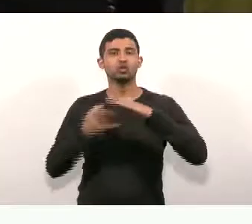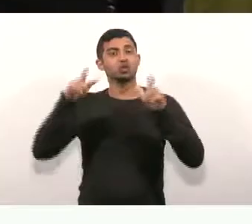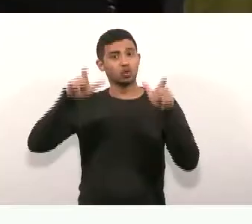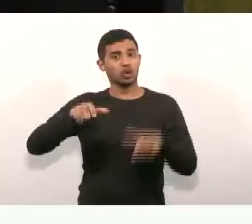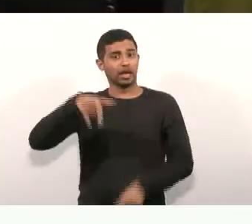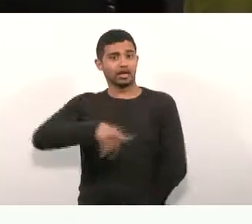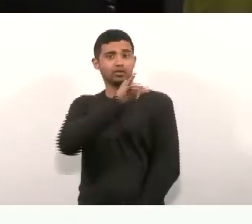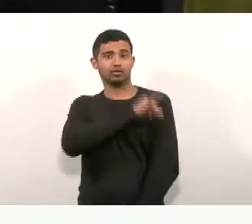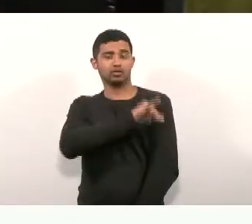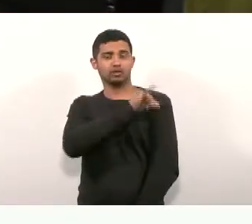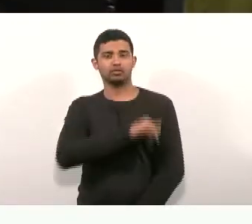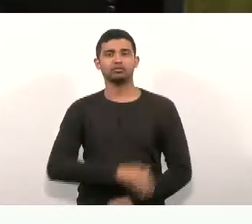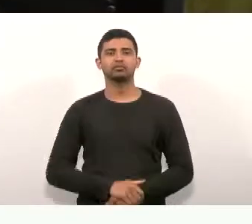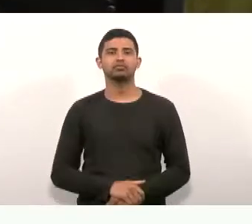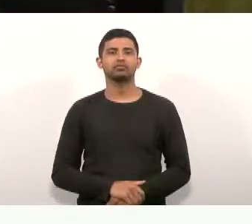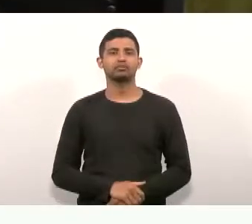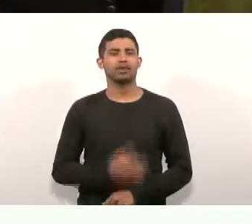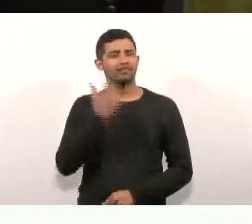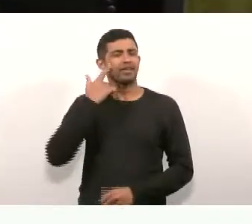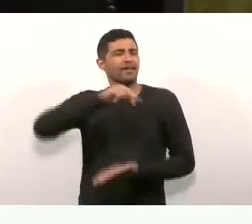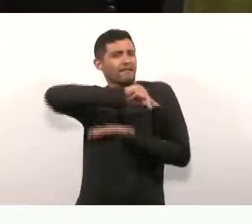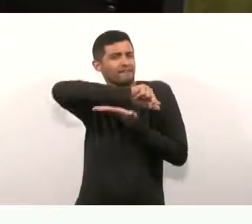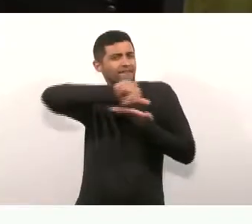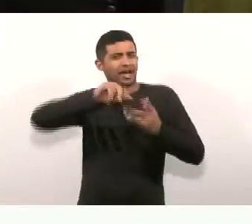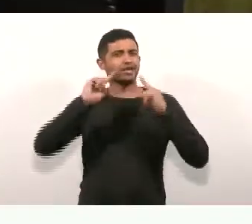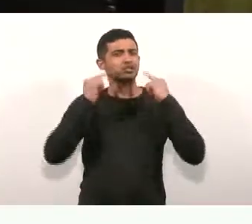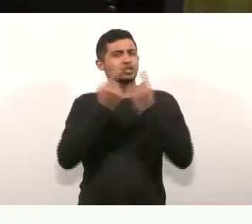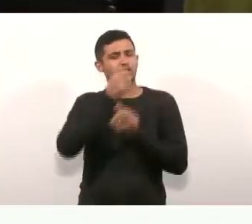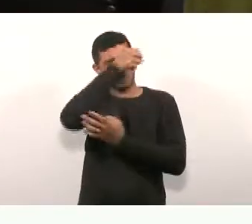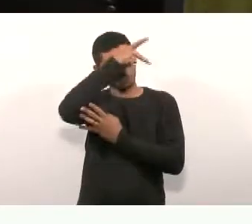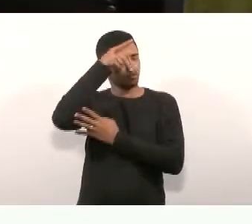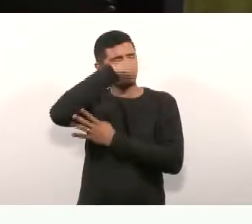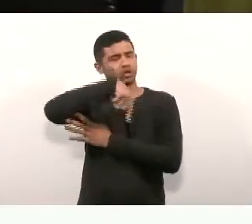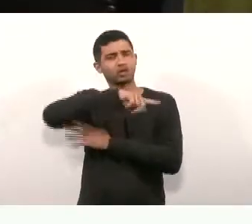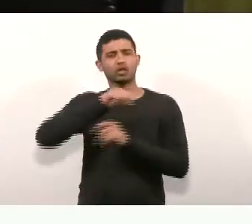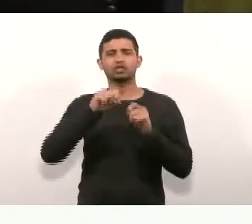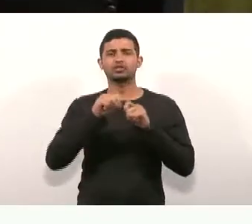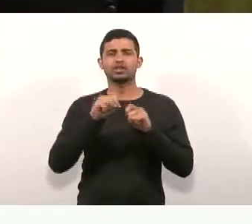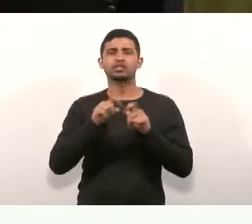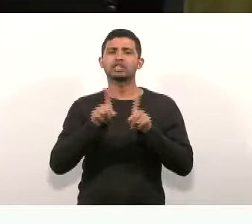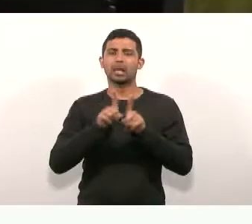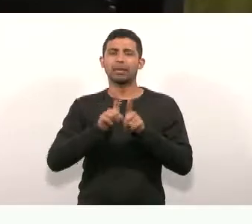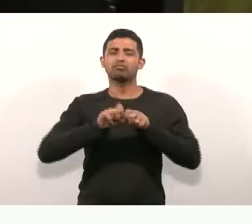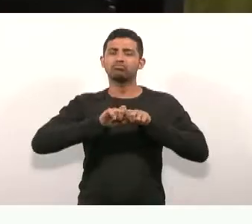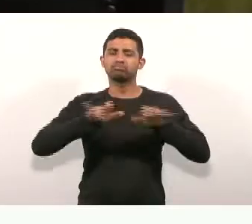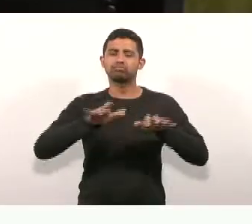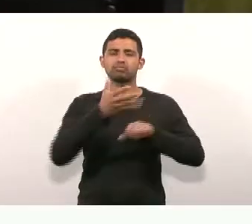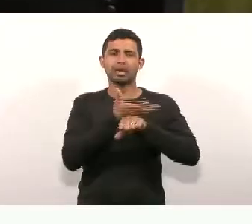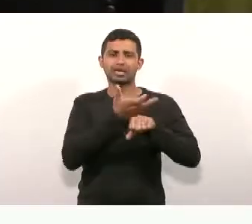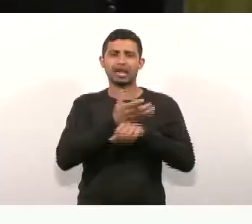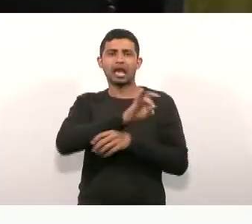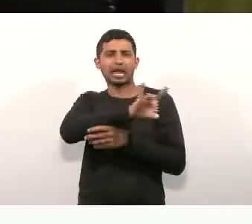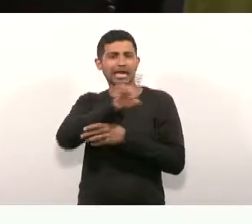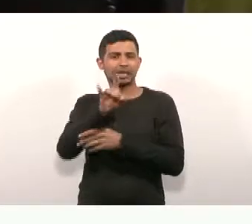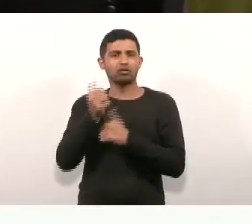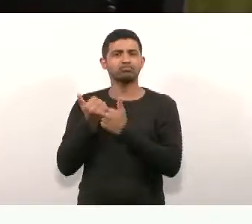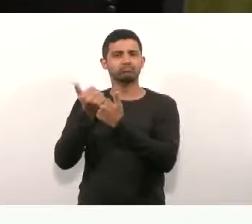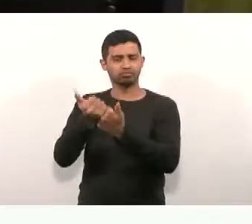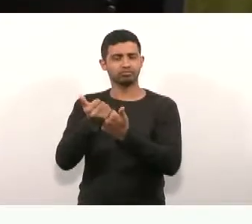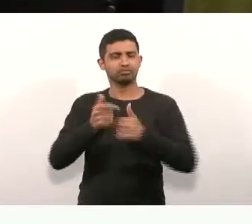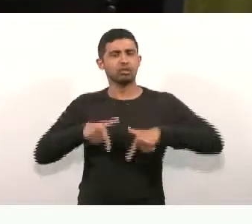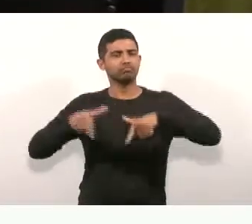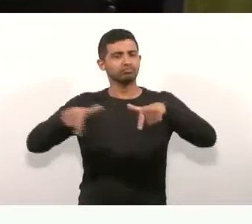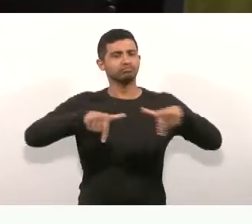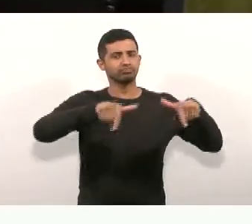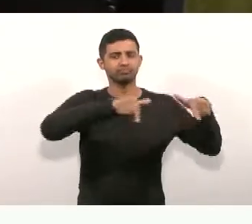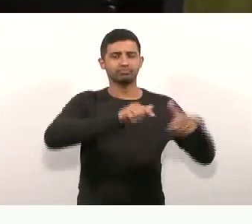Rio de Janeiro. Foi aquela série de audiências públicas que fizemos e a gente distribuiu esse material para cada uma das assessorias para que